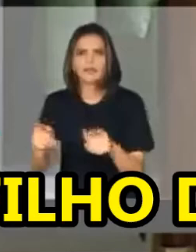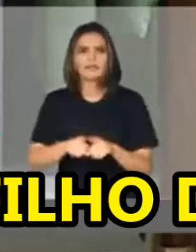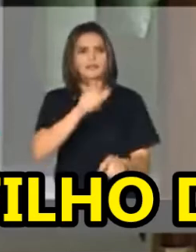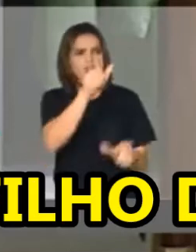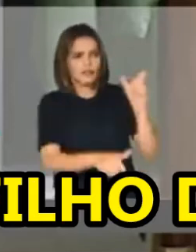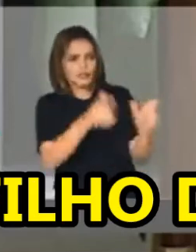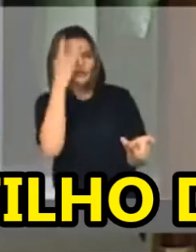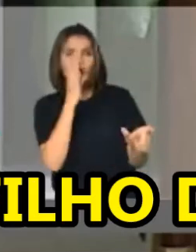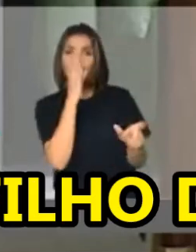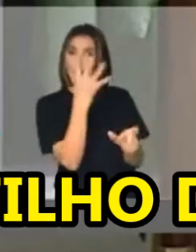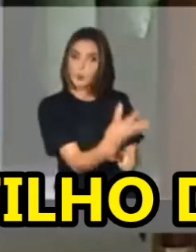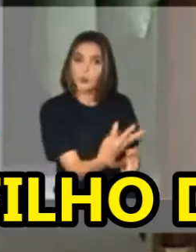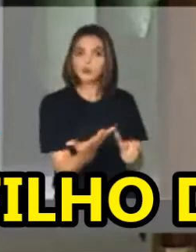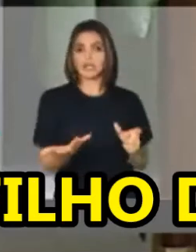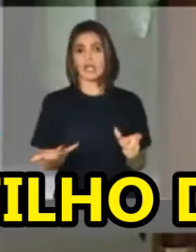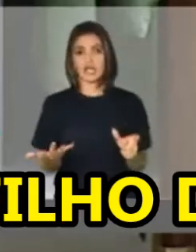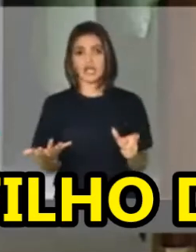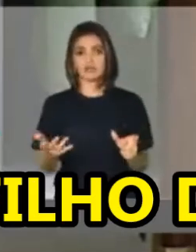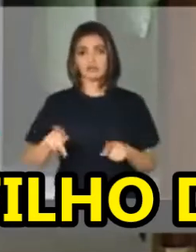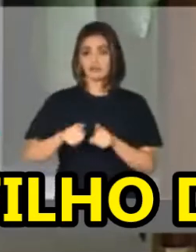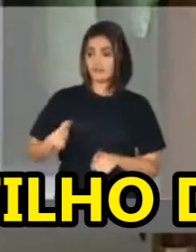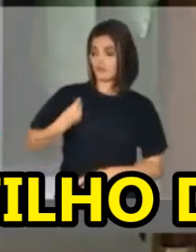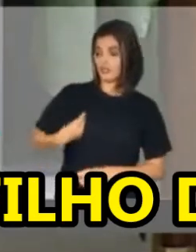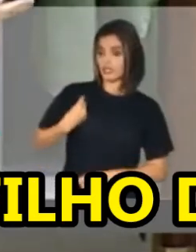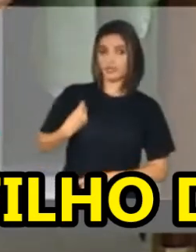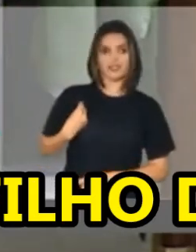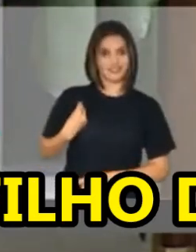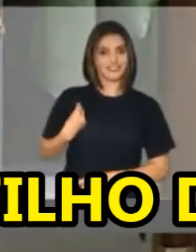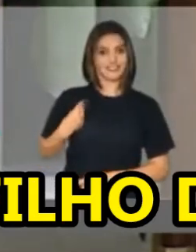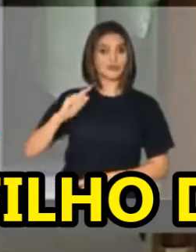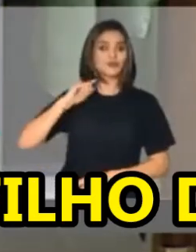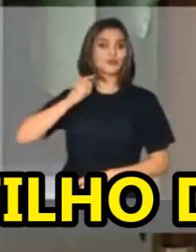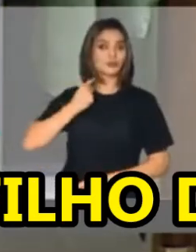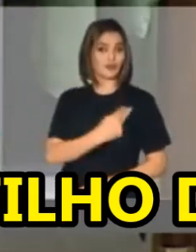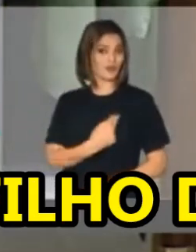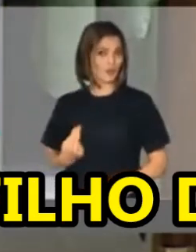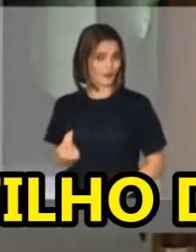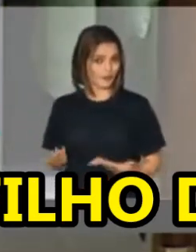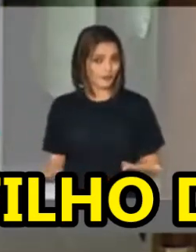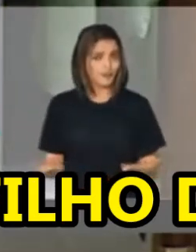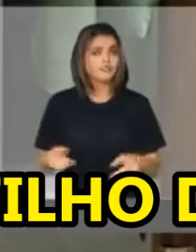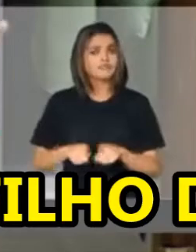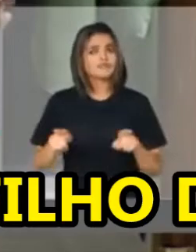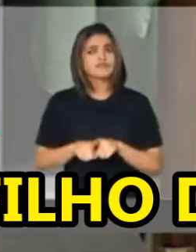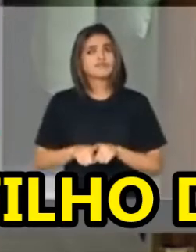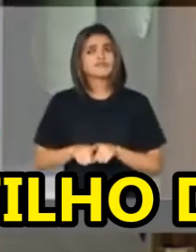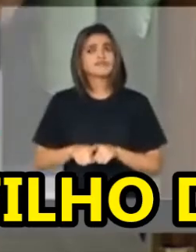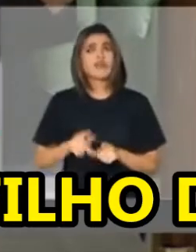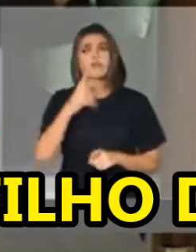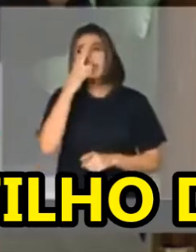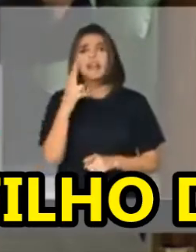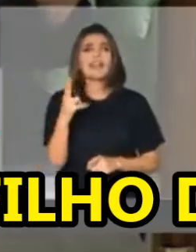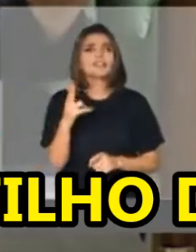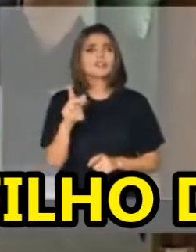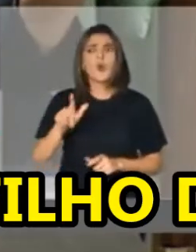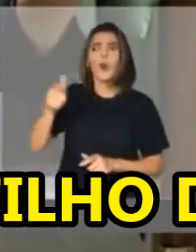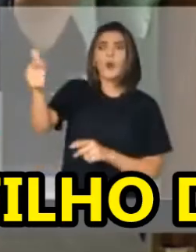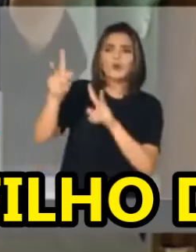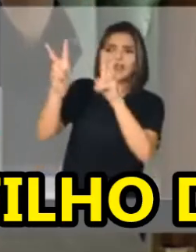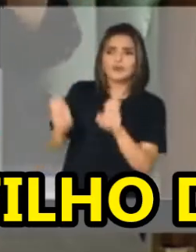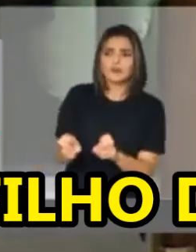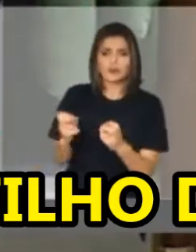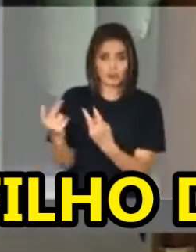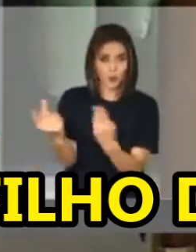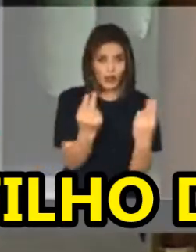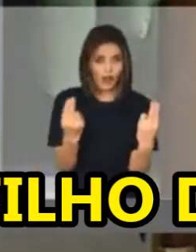vida política. E para aqueles a quem não interessa nenhuma repercussão, elas são apagadas rapidamente do